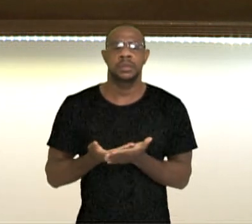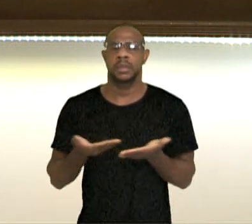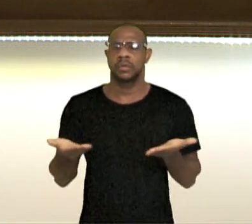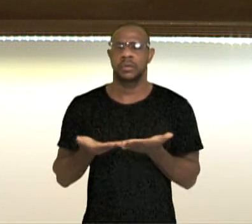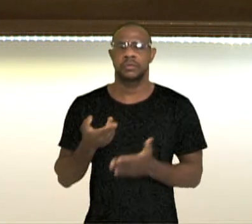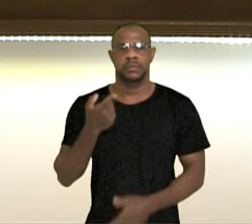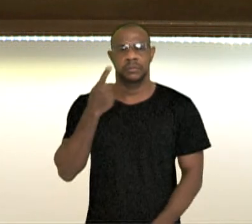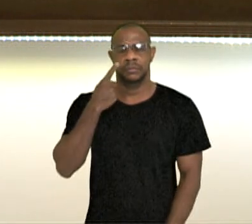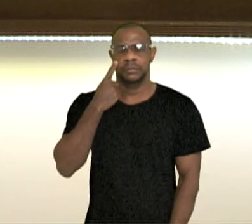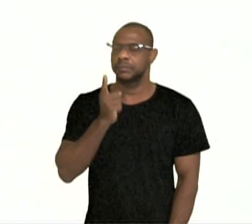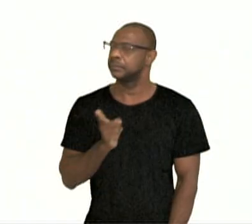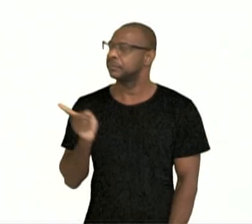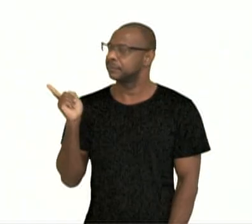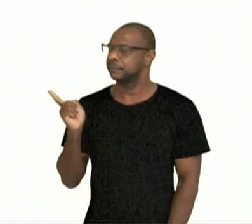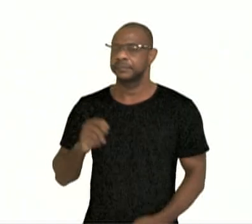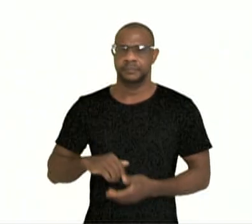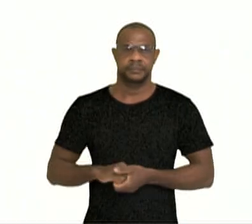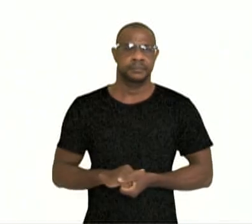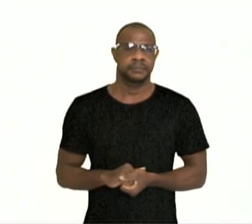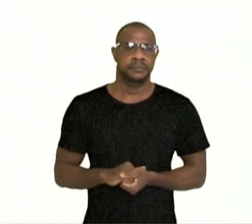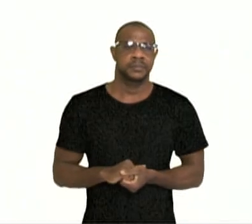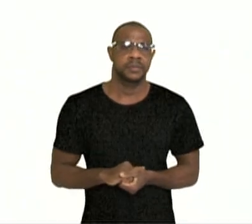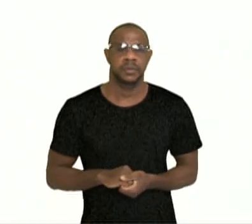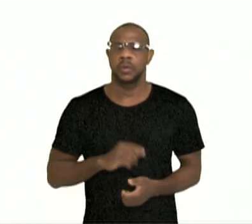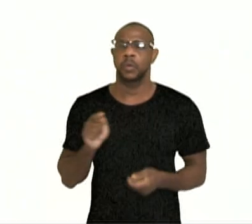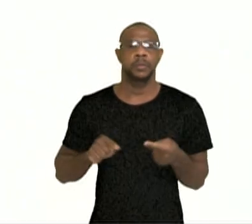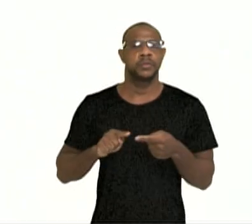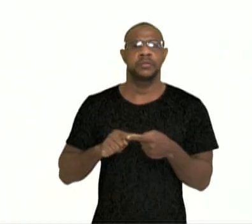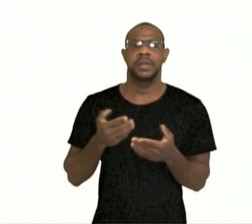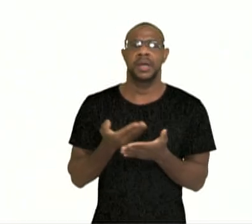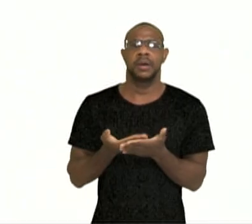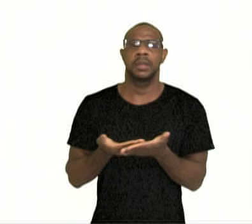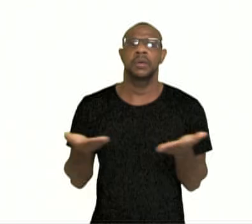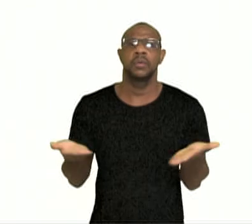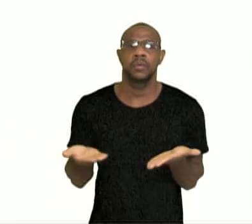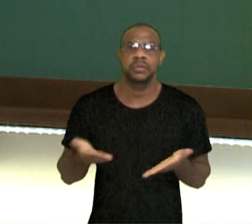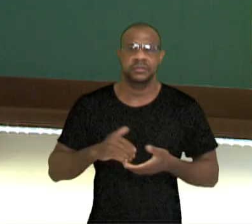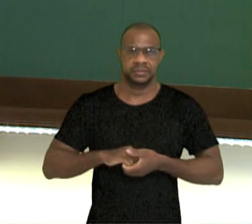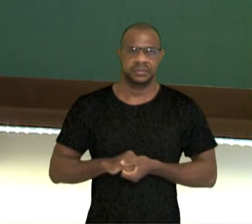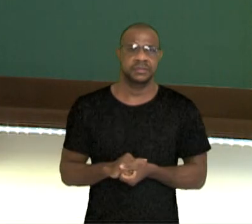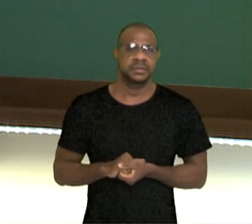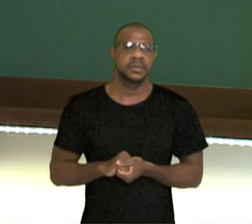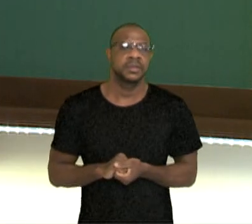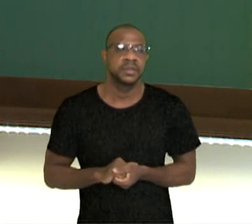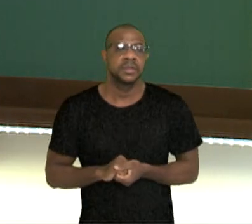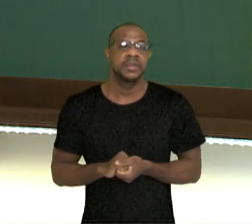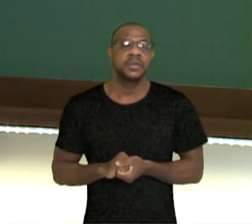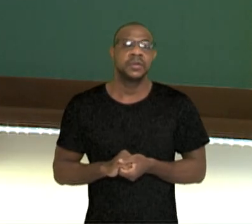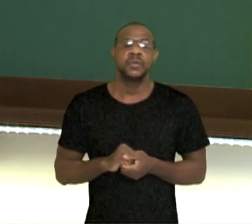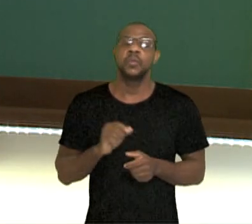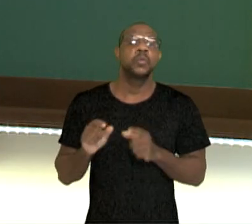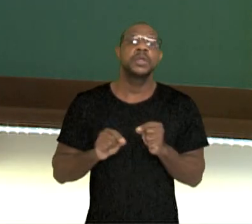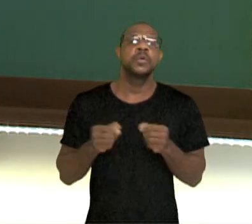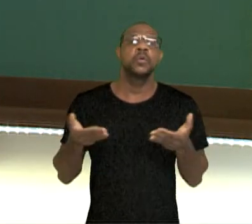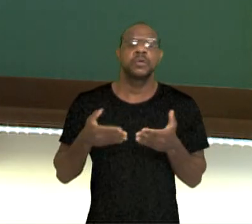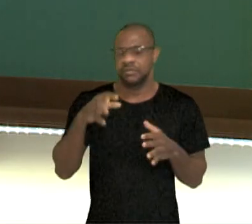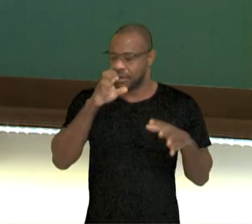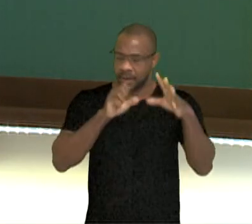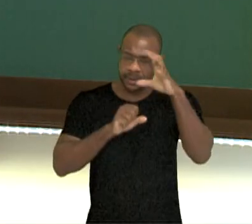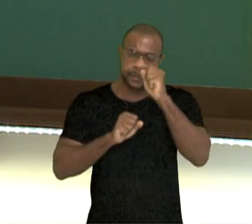ver? Então, quais são os objetivos da nossa aula? O que vocês têm para aprender